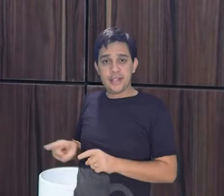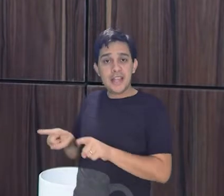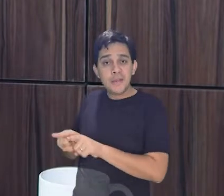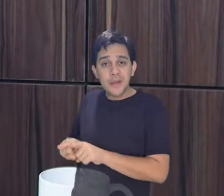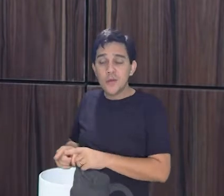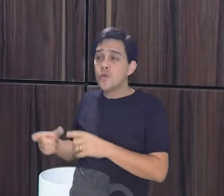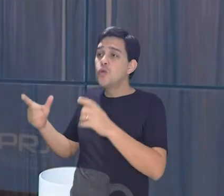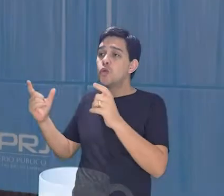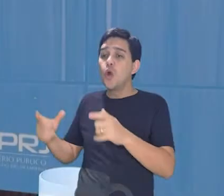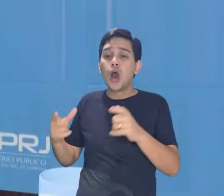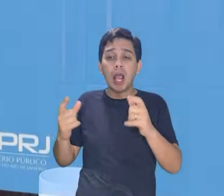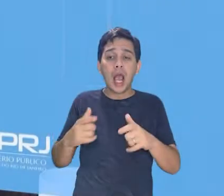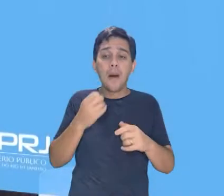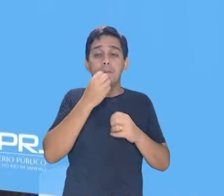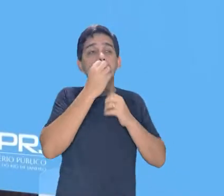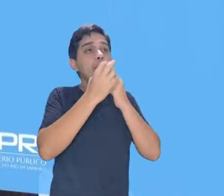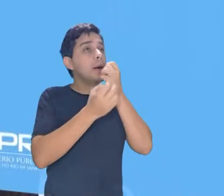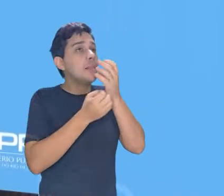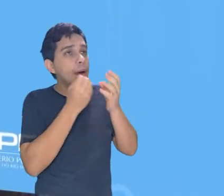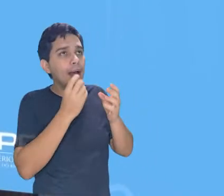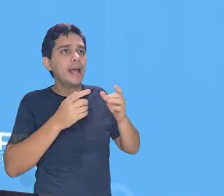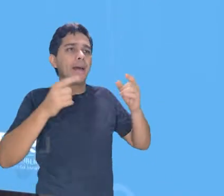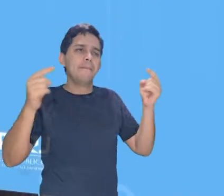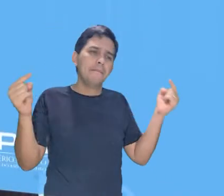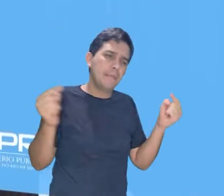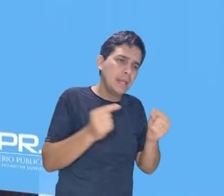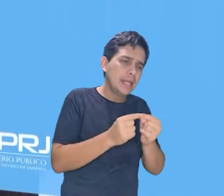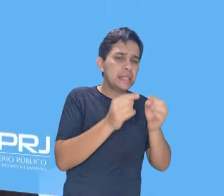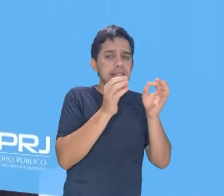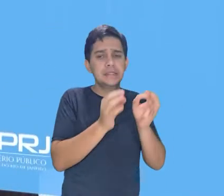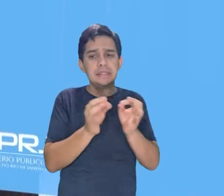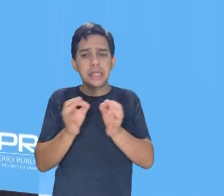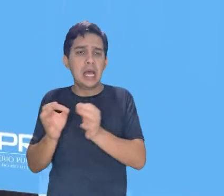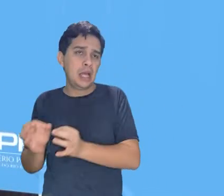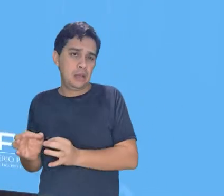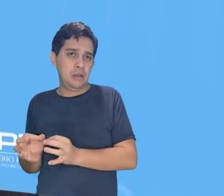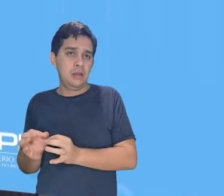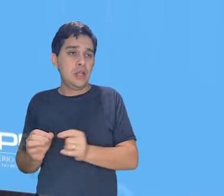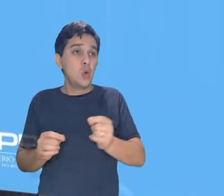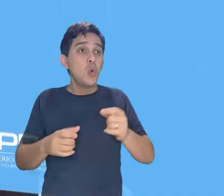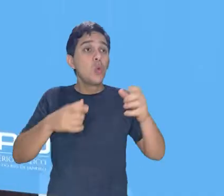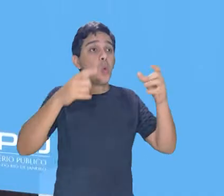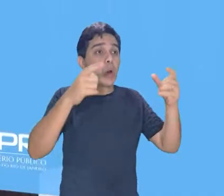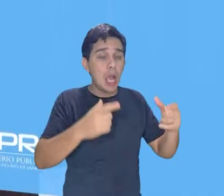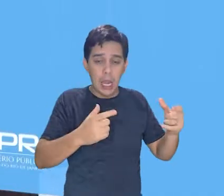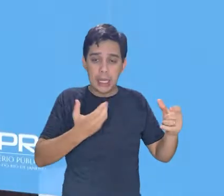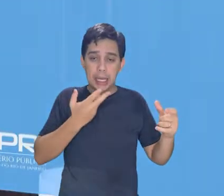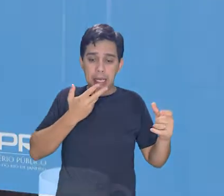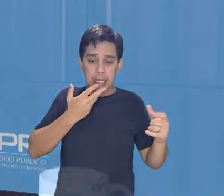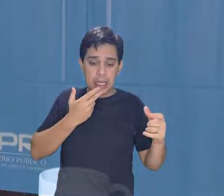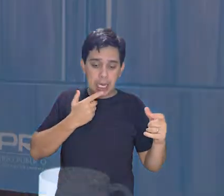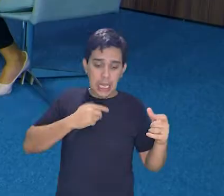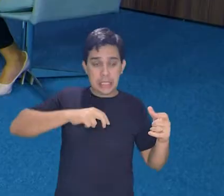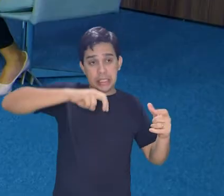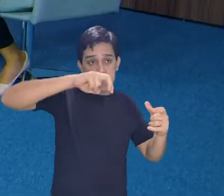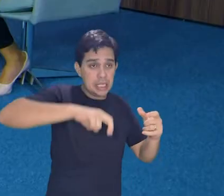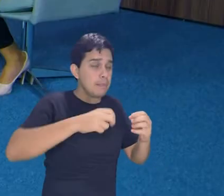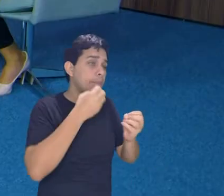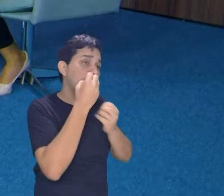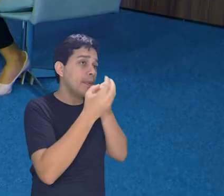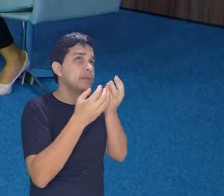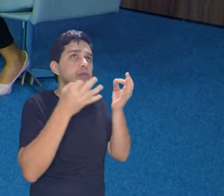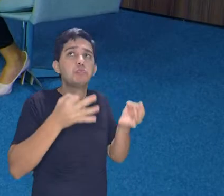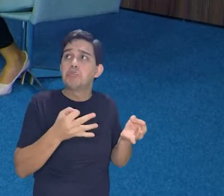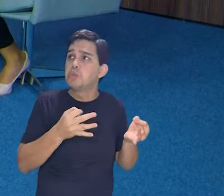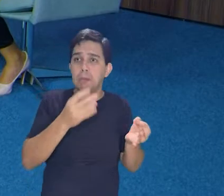com infraestrutura e espaço físico adequado a garantir a privacidade daquela criança e do adolescente. O